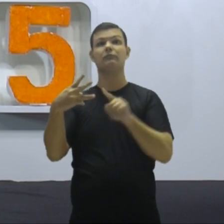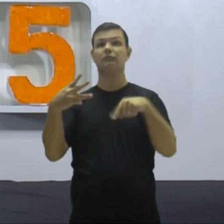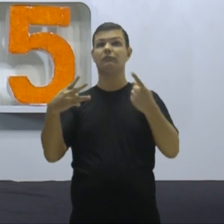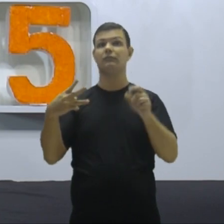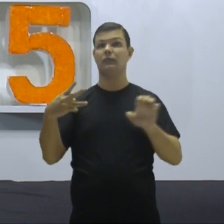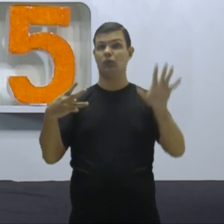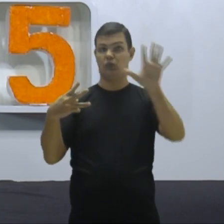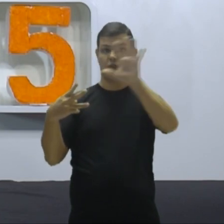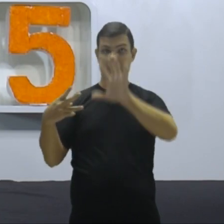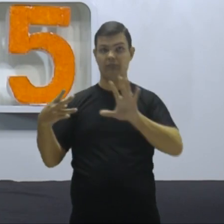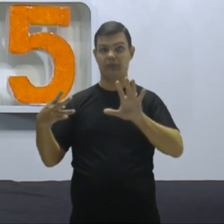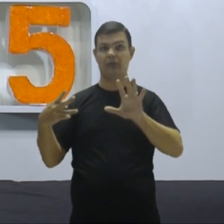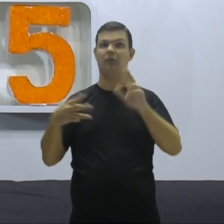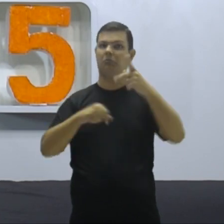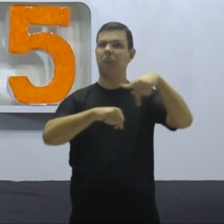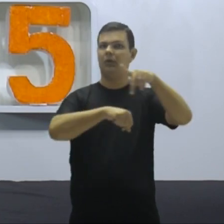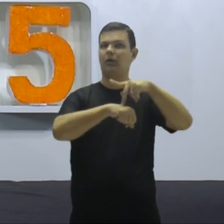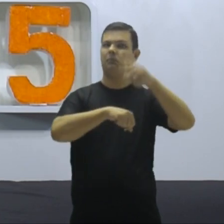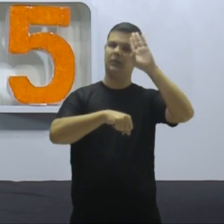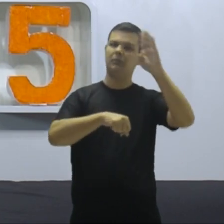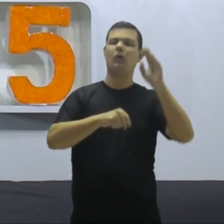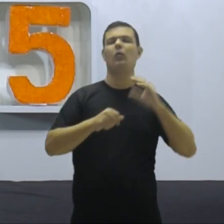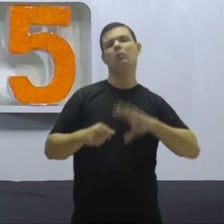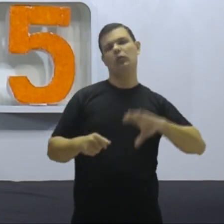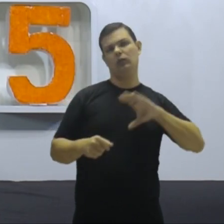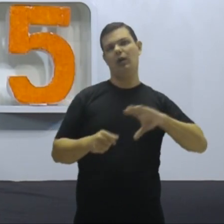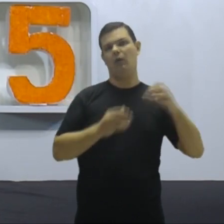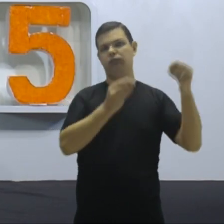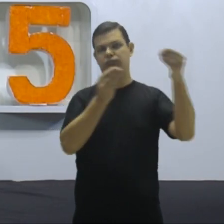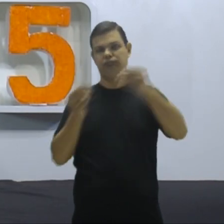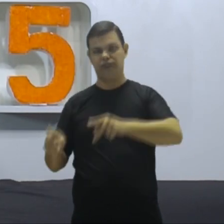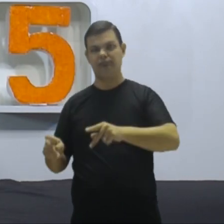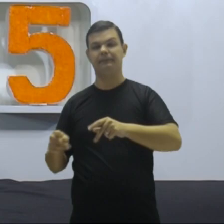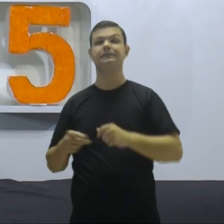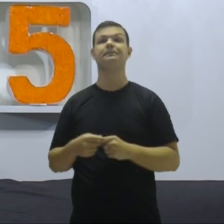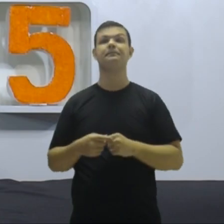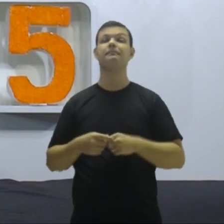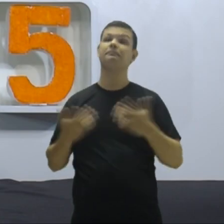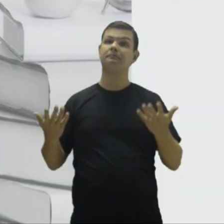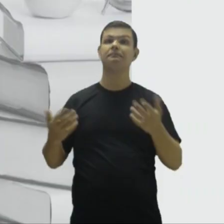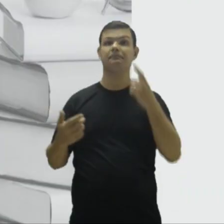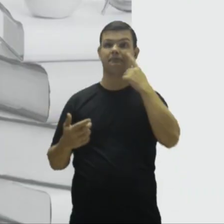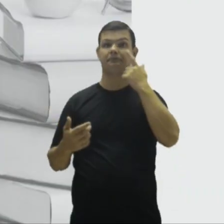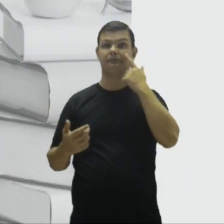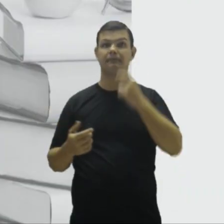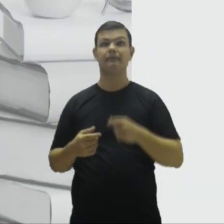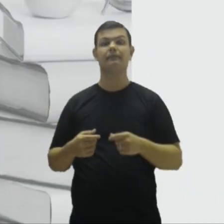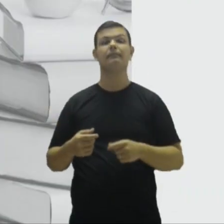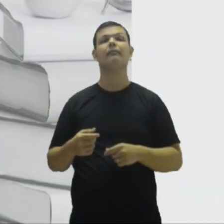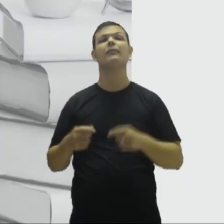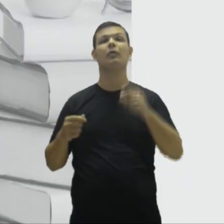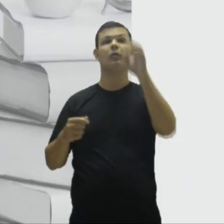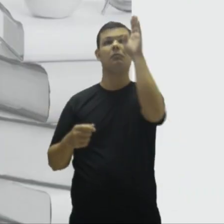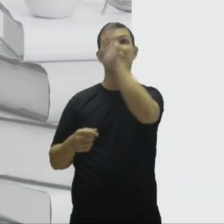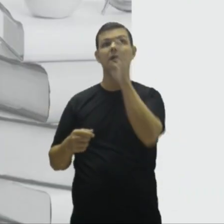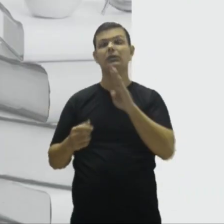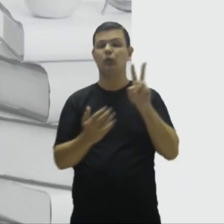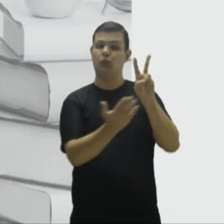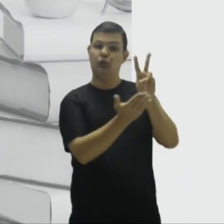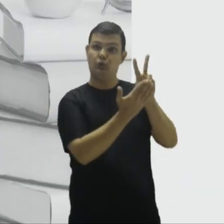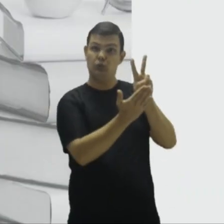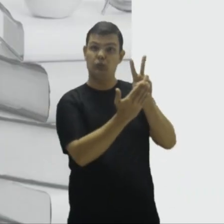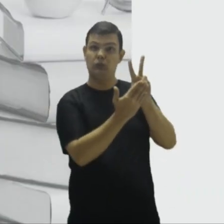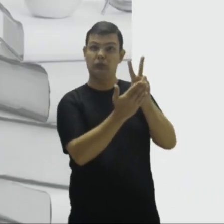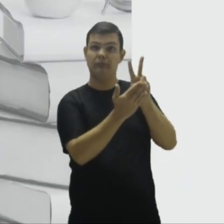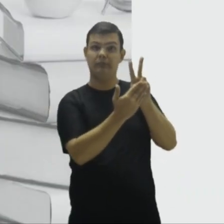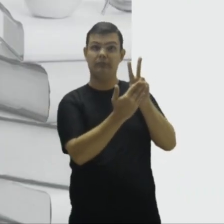europeia. No caso, no país, a presença dos portugueses, ok? Então vamos lá. O nosso Brasil indígena, como